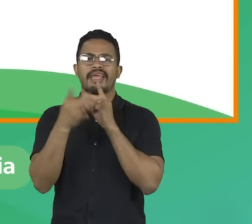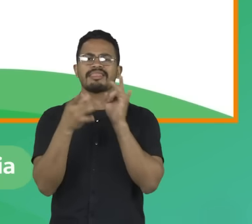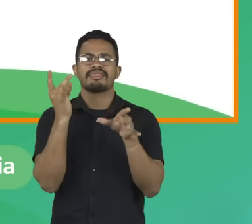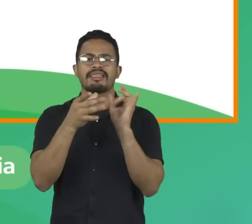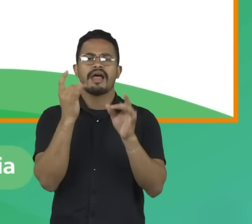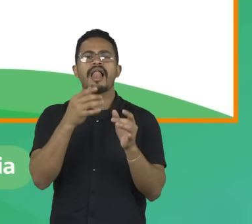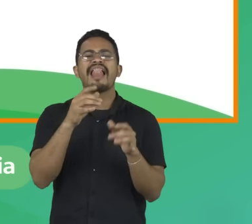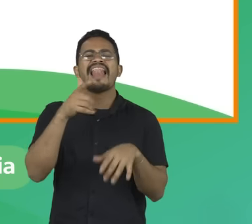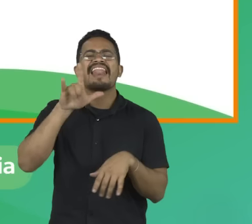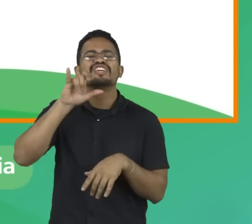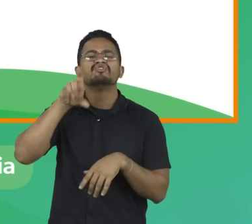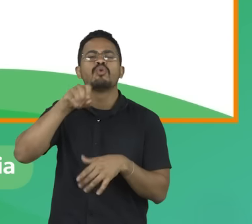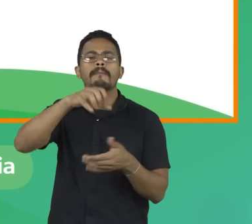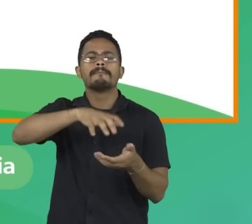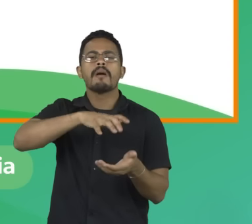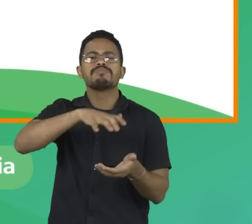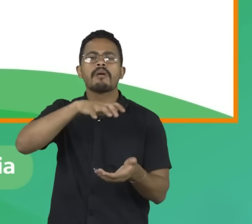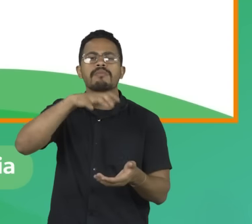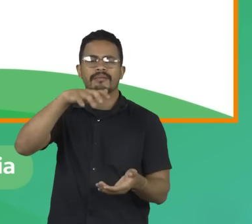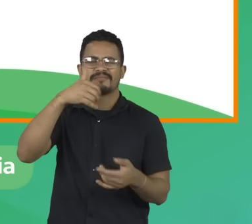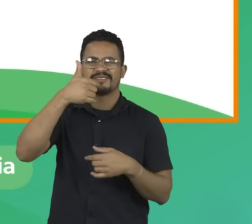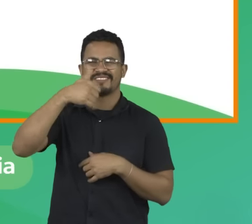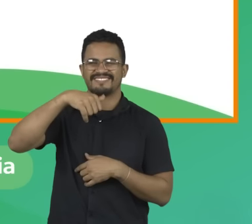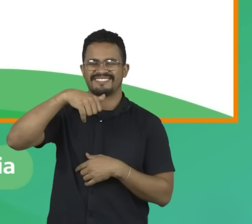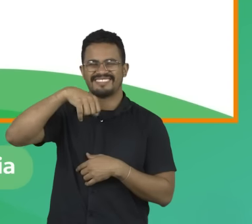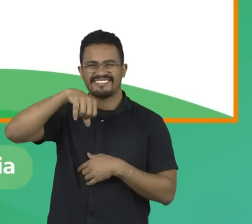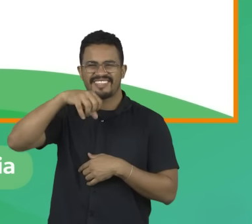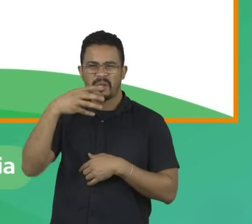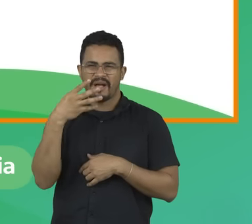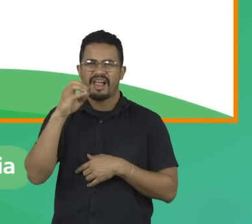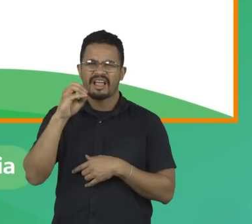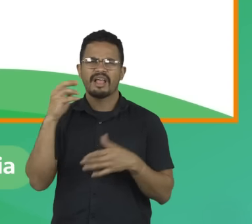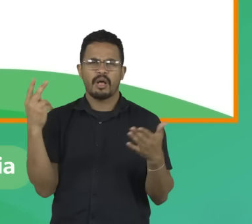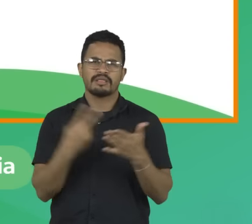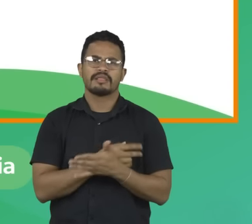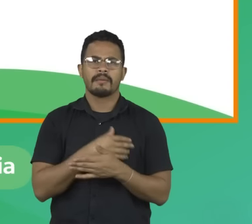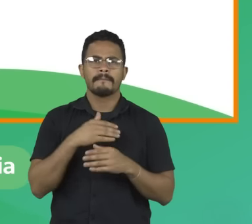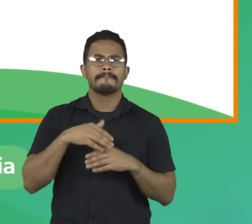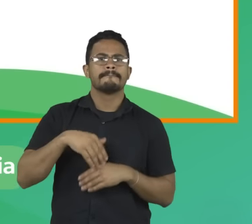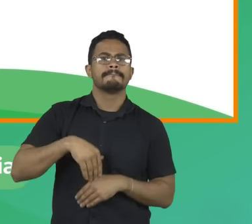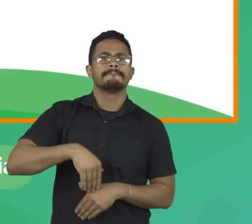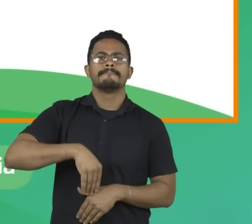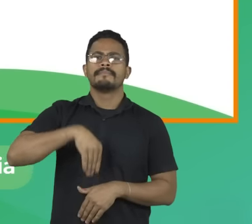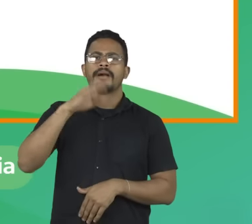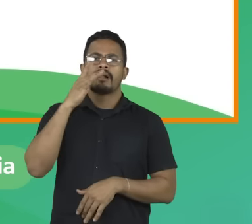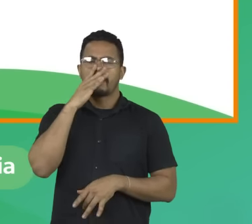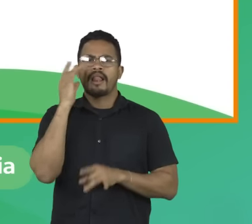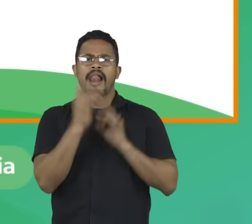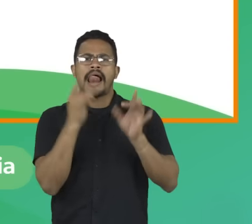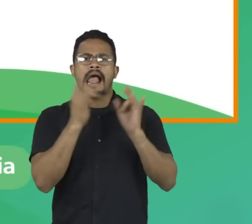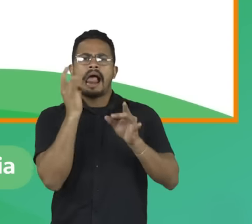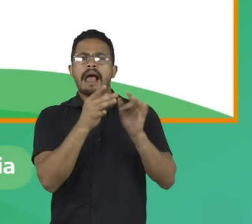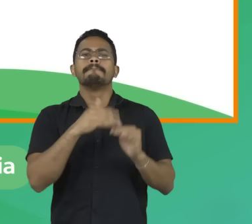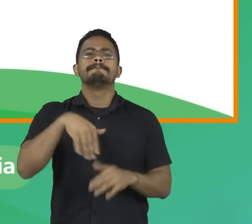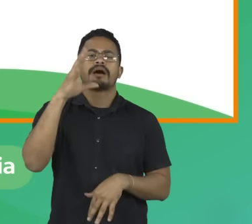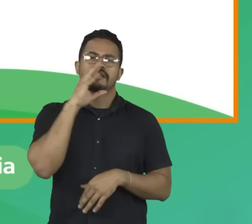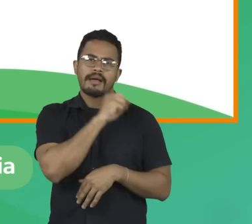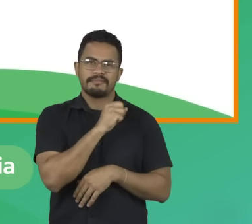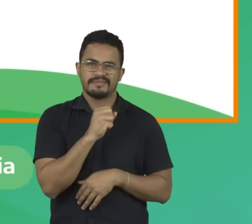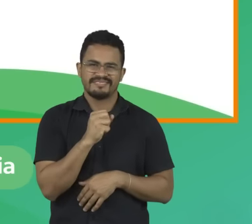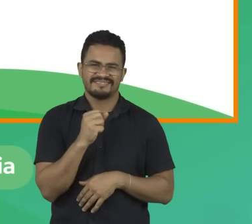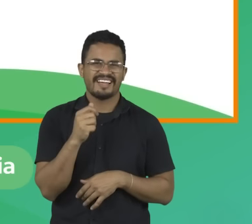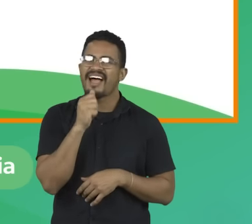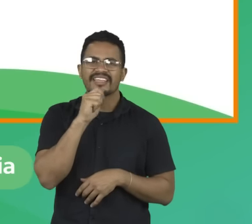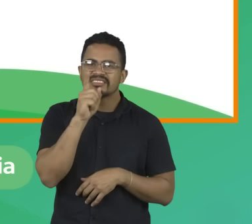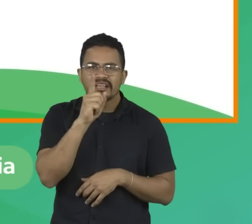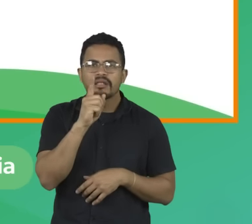que fez com que os anos 40 fosse um ano em que o descarte de produtos começasse a ser acelerado. Ainda não estava no ritmo